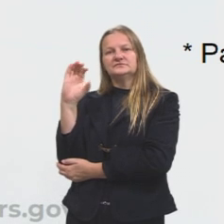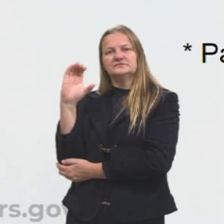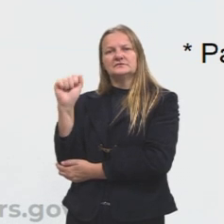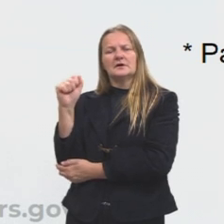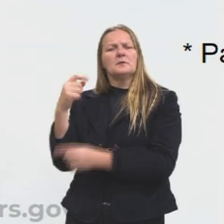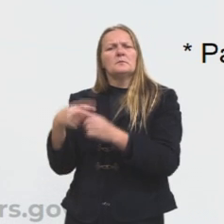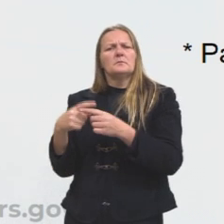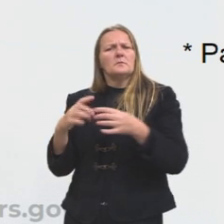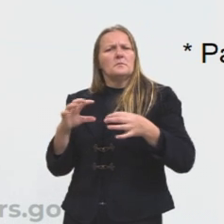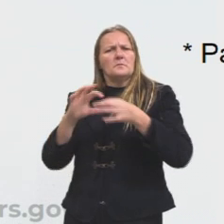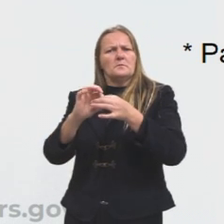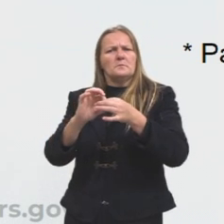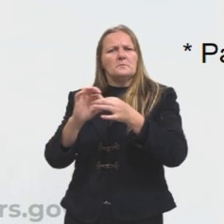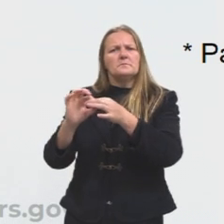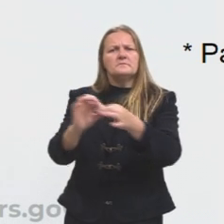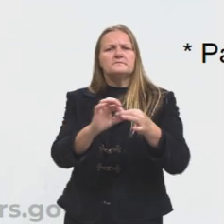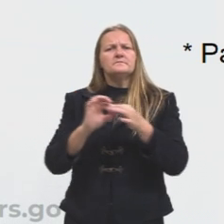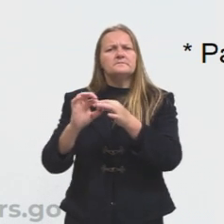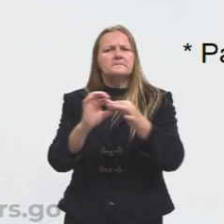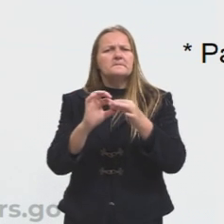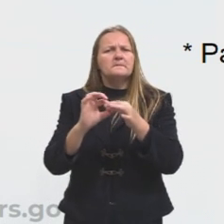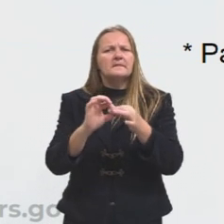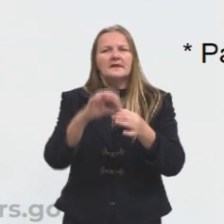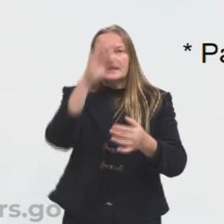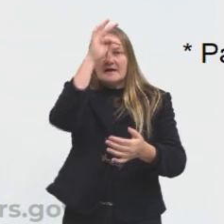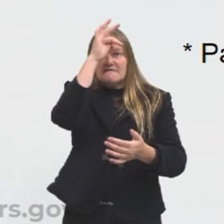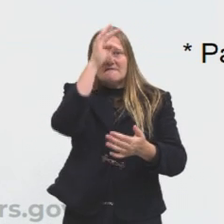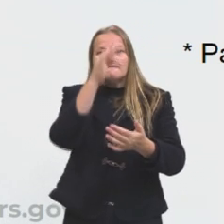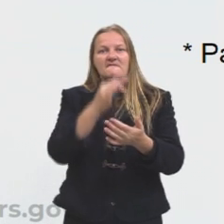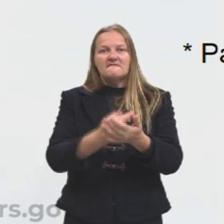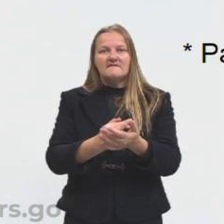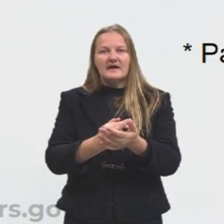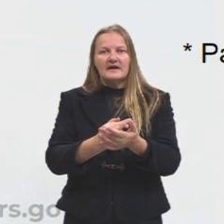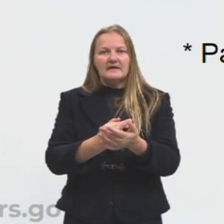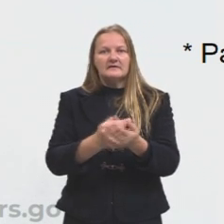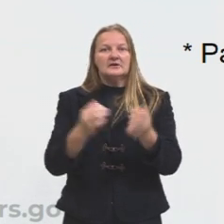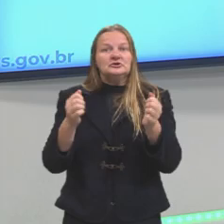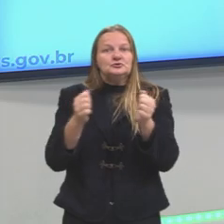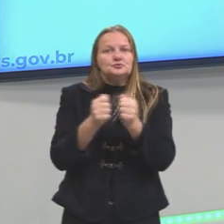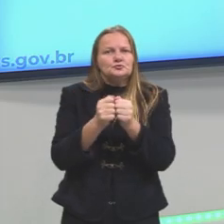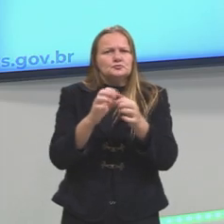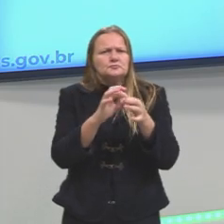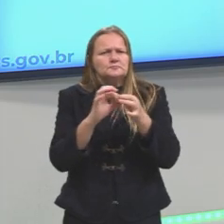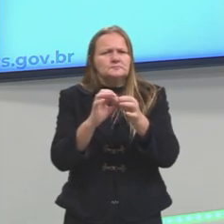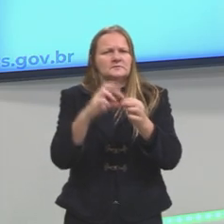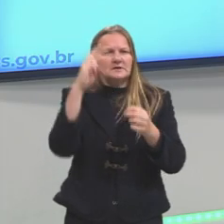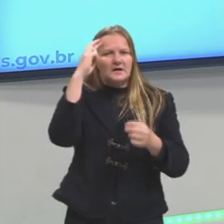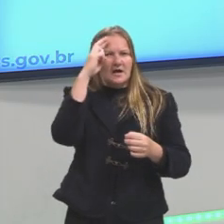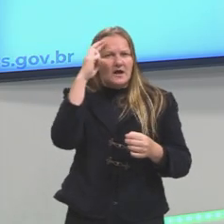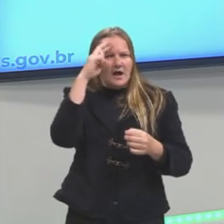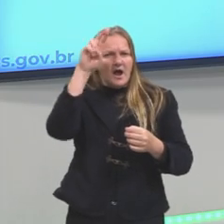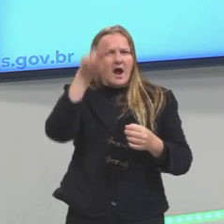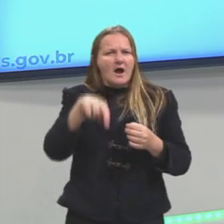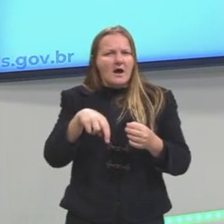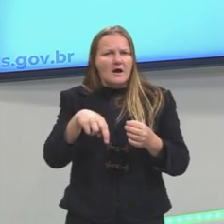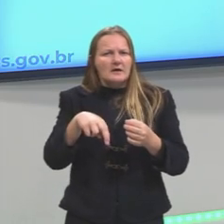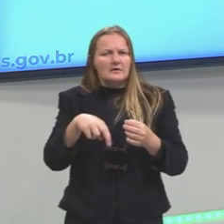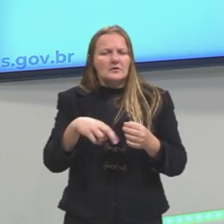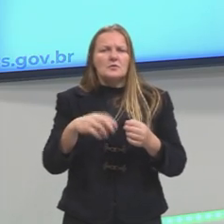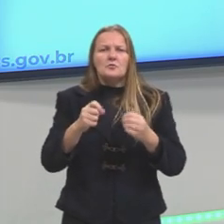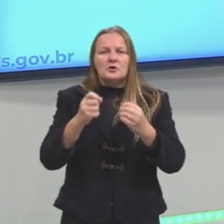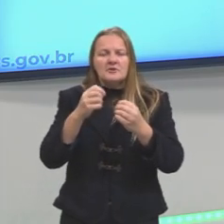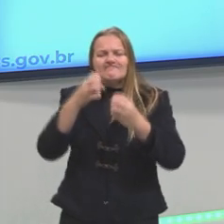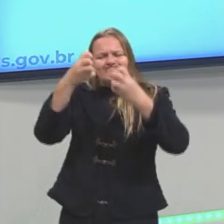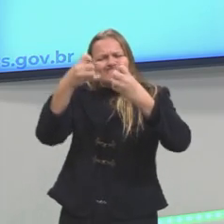fazer conciliação entre fé e razão ou tentar aprovar argumentar a existência de e pela razão